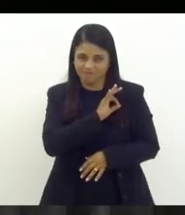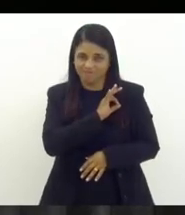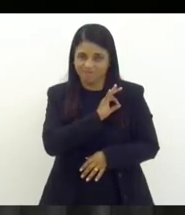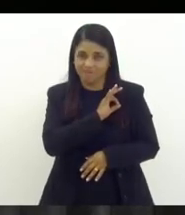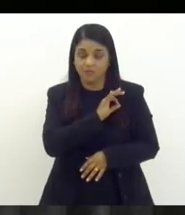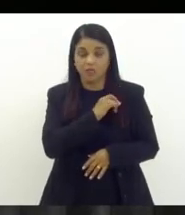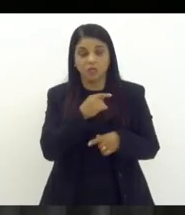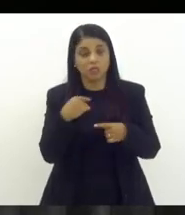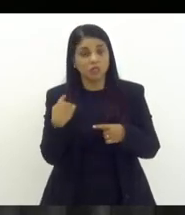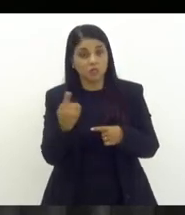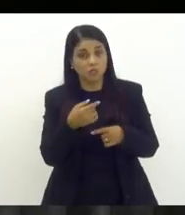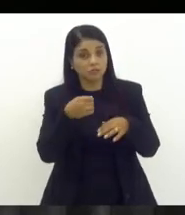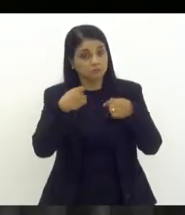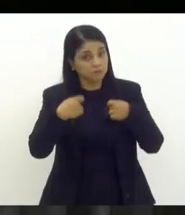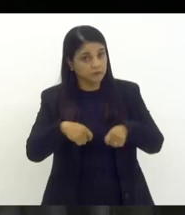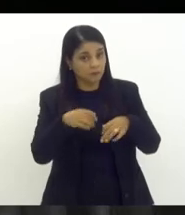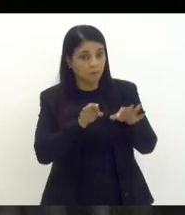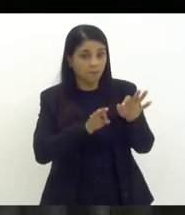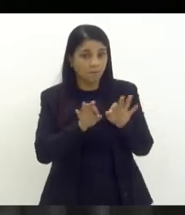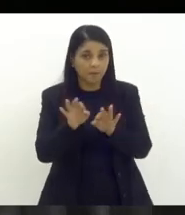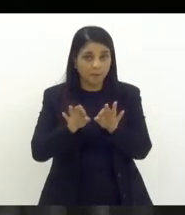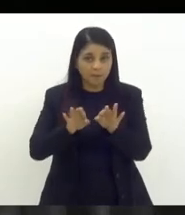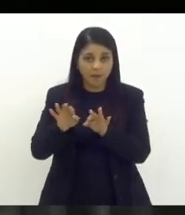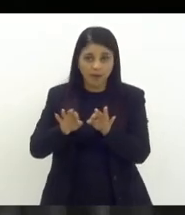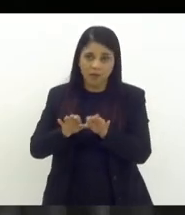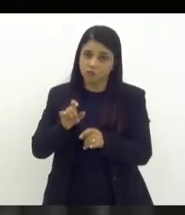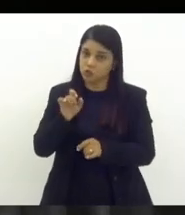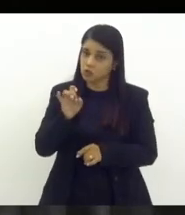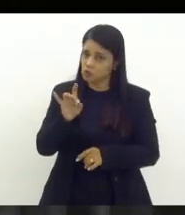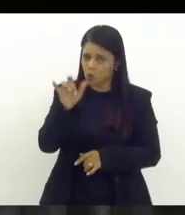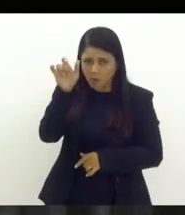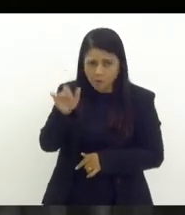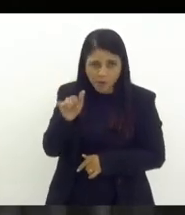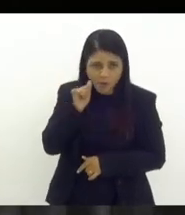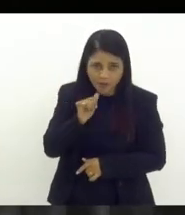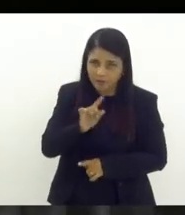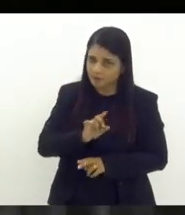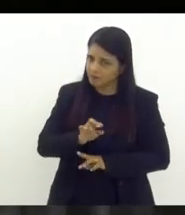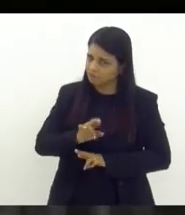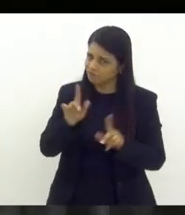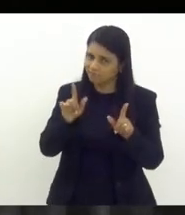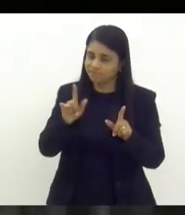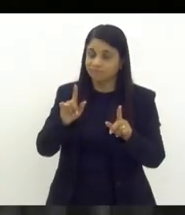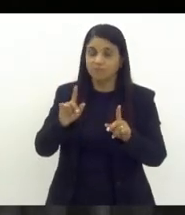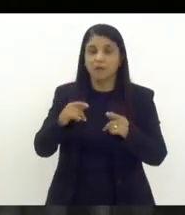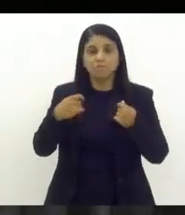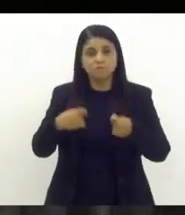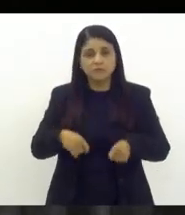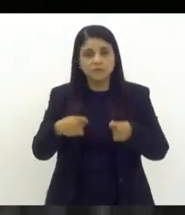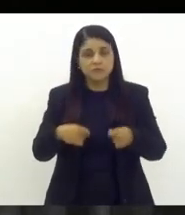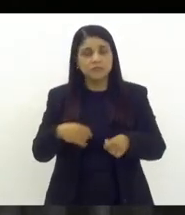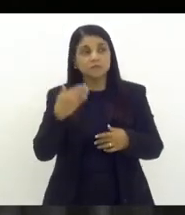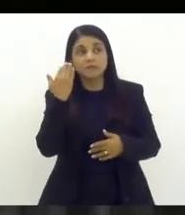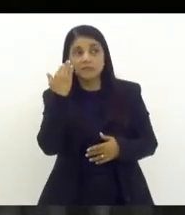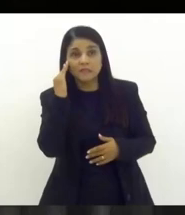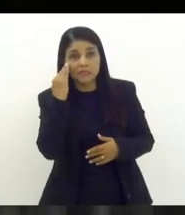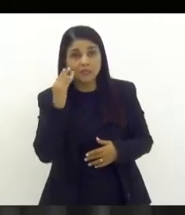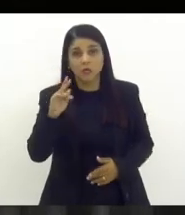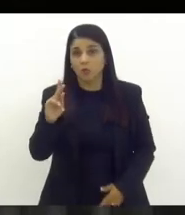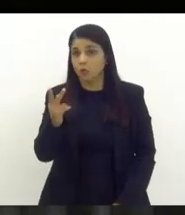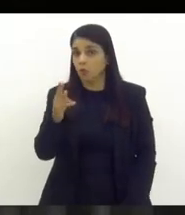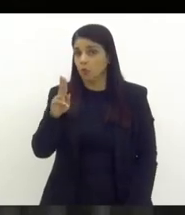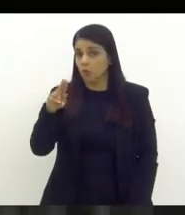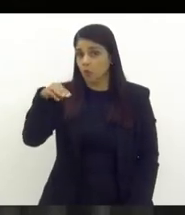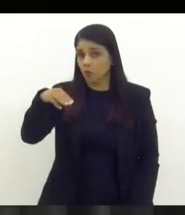eu não falo só das mulheres nós precisamos humanizar né embora eh entendam essa palavra humanização de uma